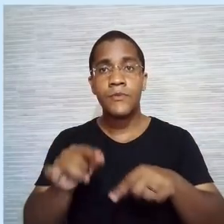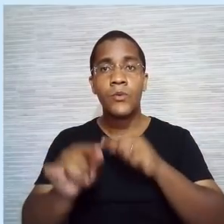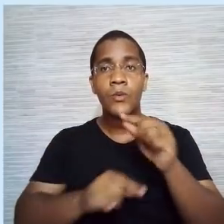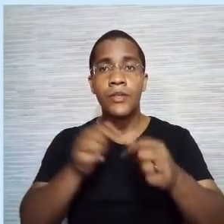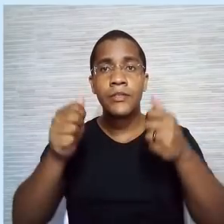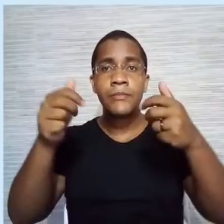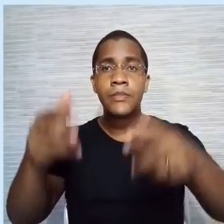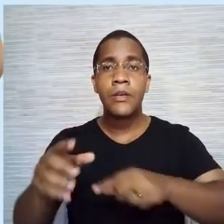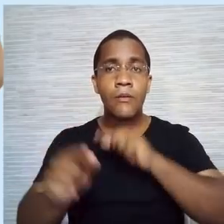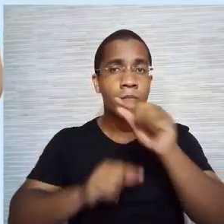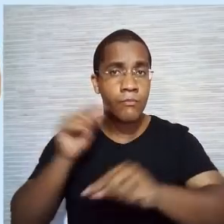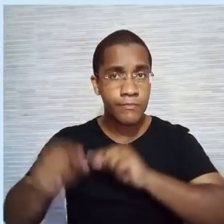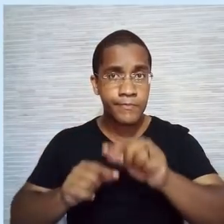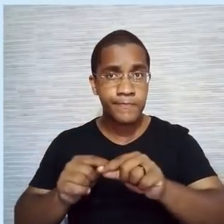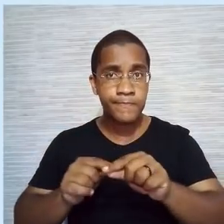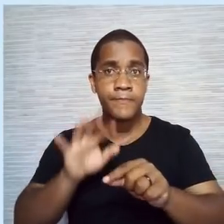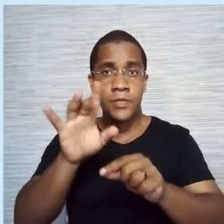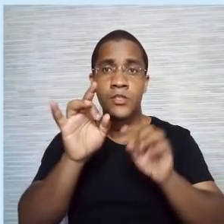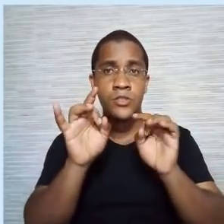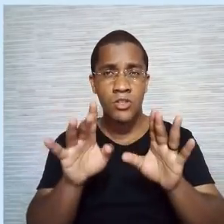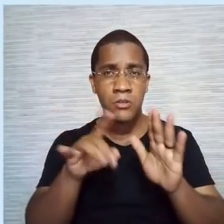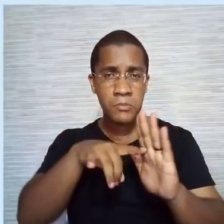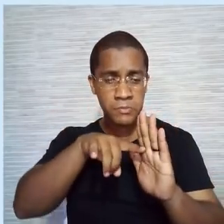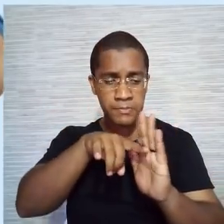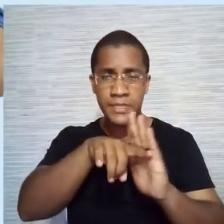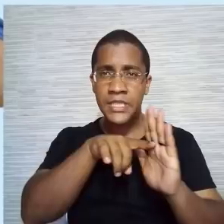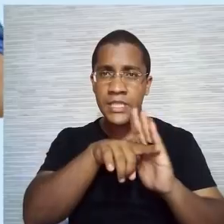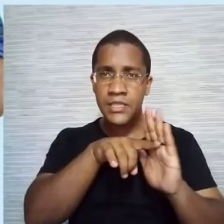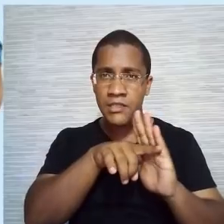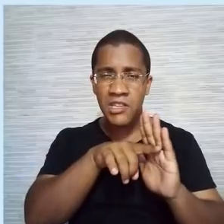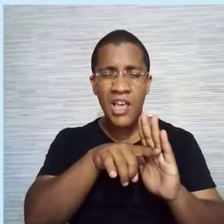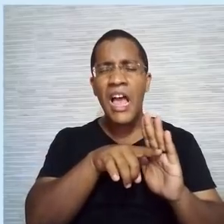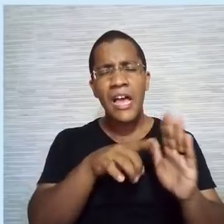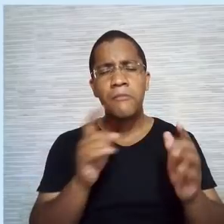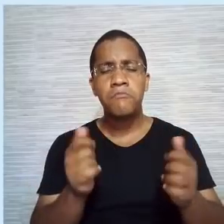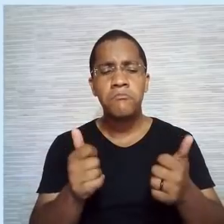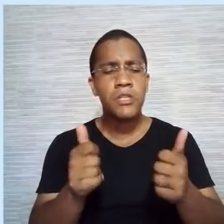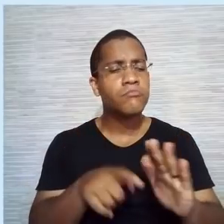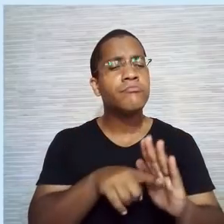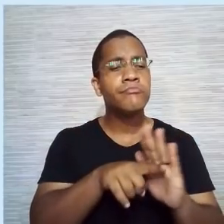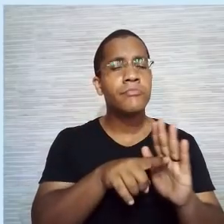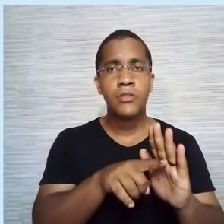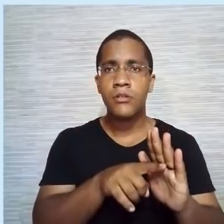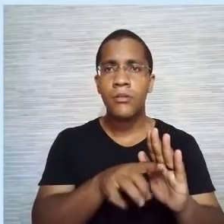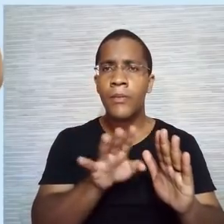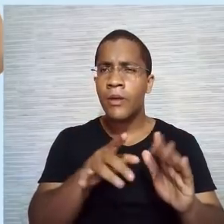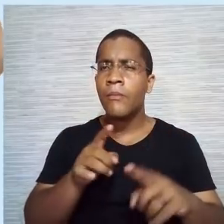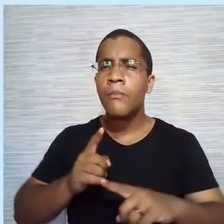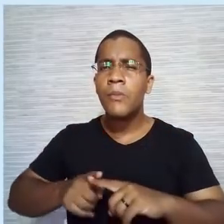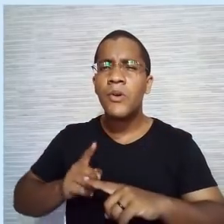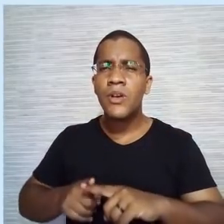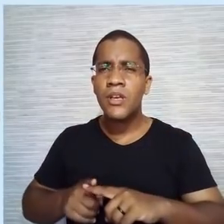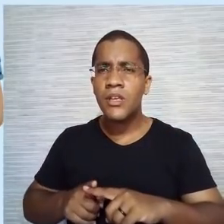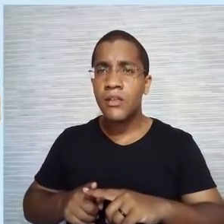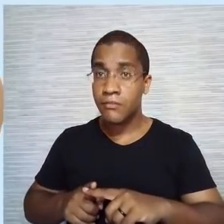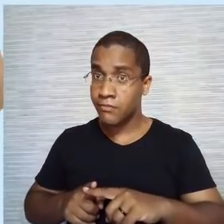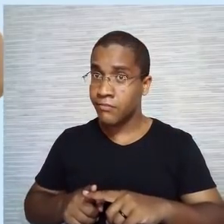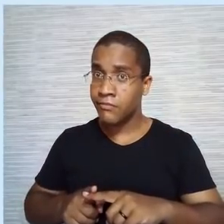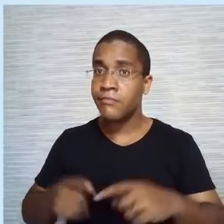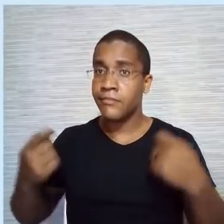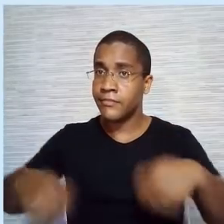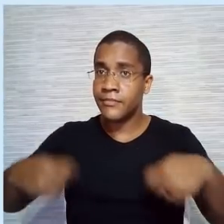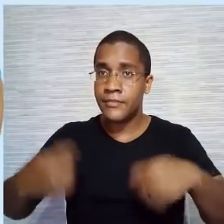seguinte questão: não é só apenas o pesquisar por pesquisar. Por que pesquisar? Justamente para